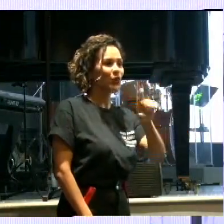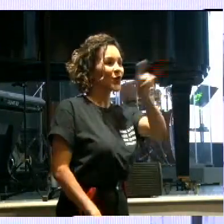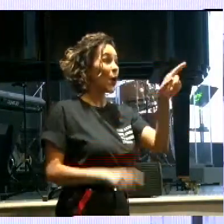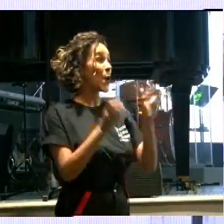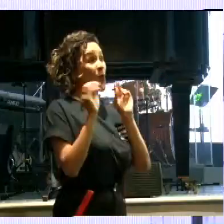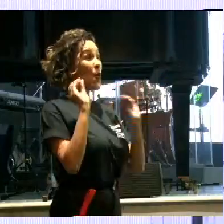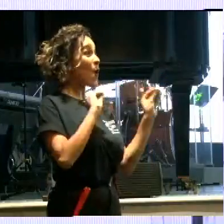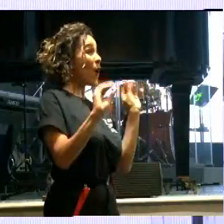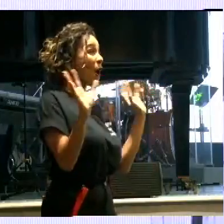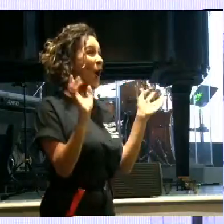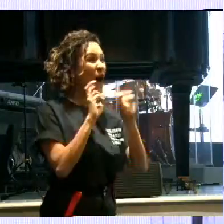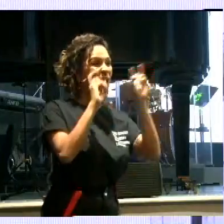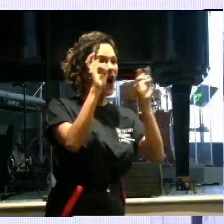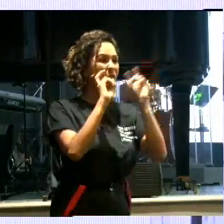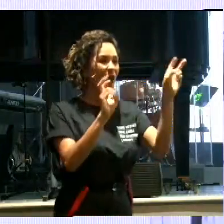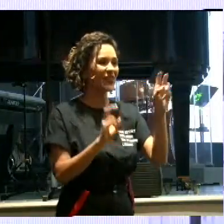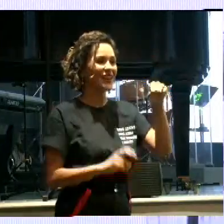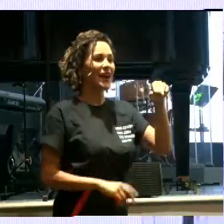Mary,